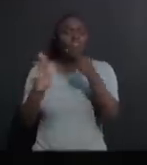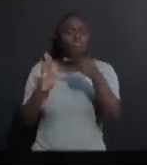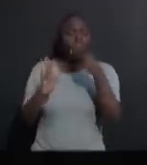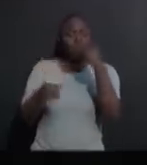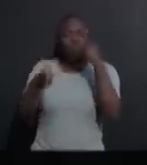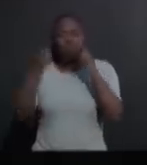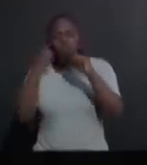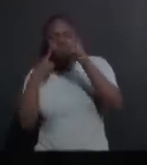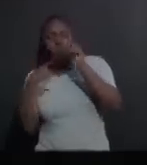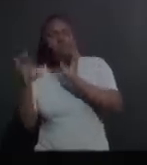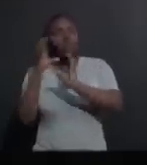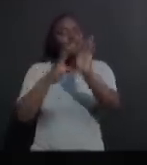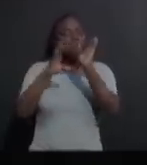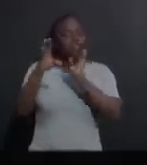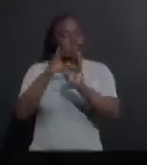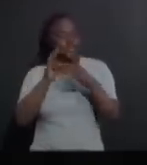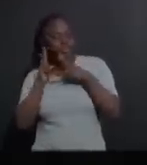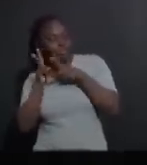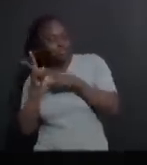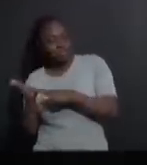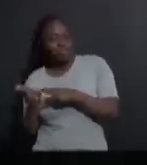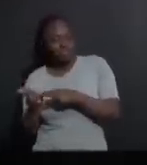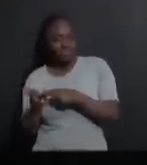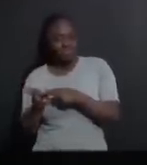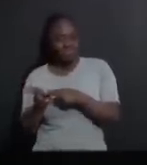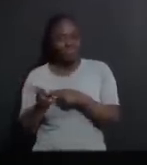chora, canta Fernandinho e dorme.